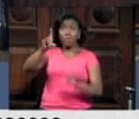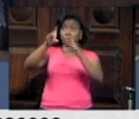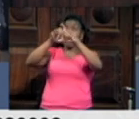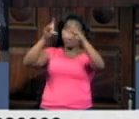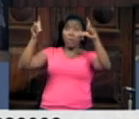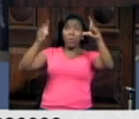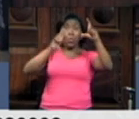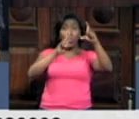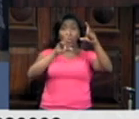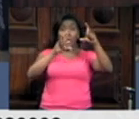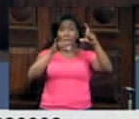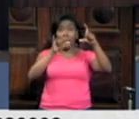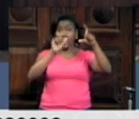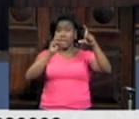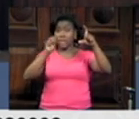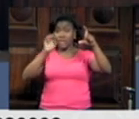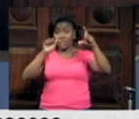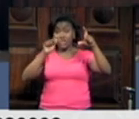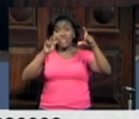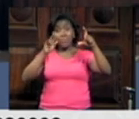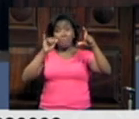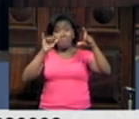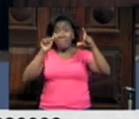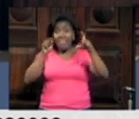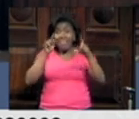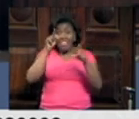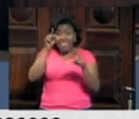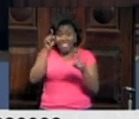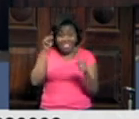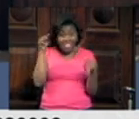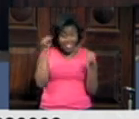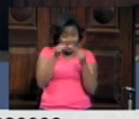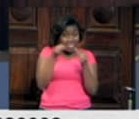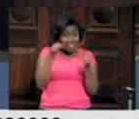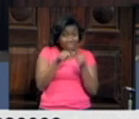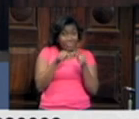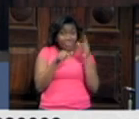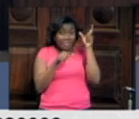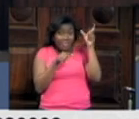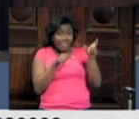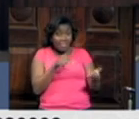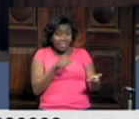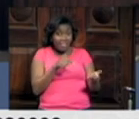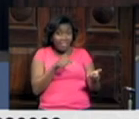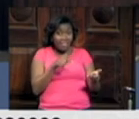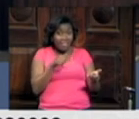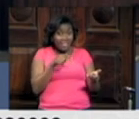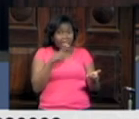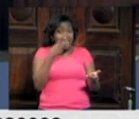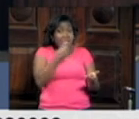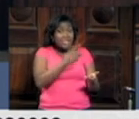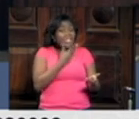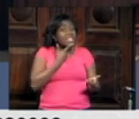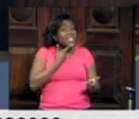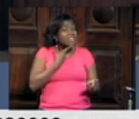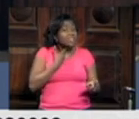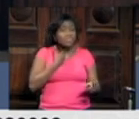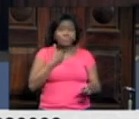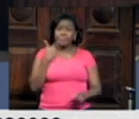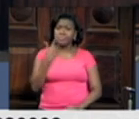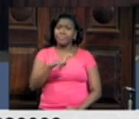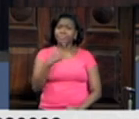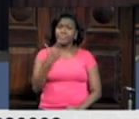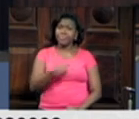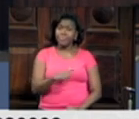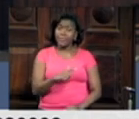Guimarães e que não representa aquilo que seria fatalmente o seu desejo. E mais,